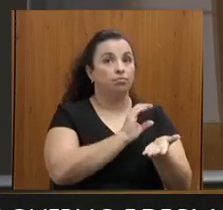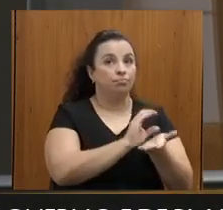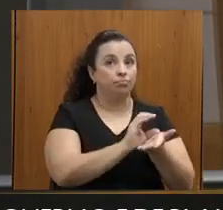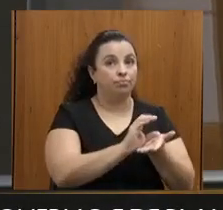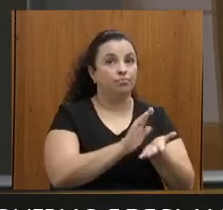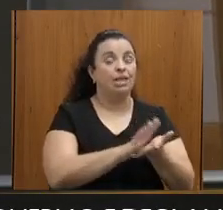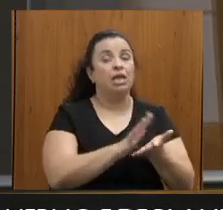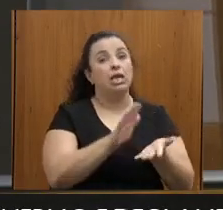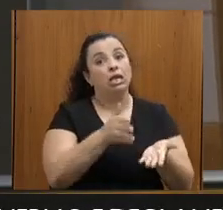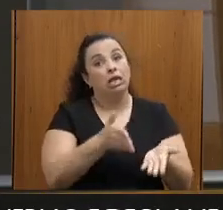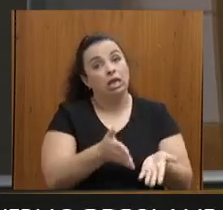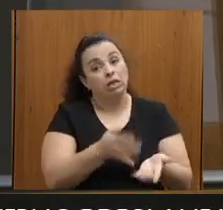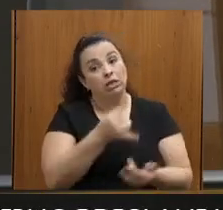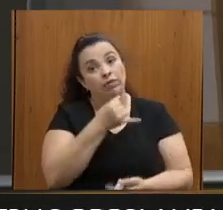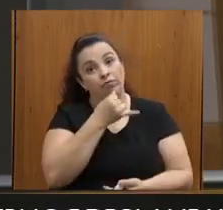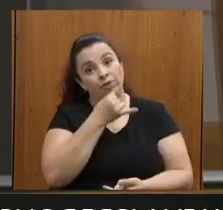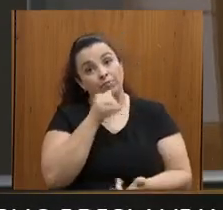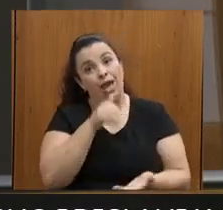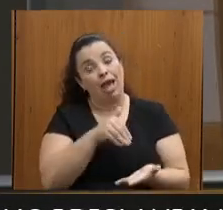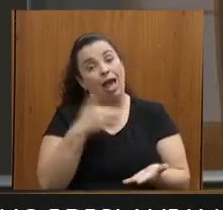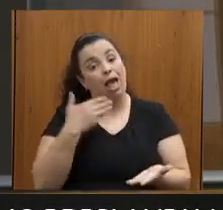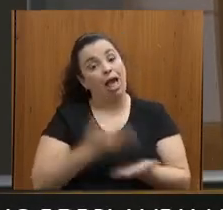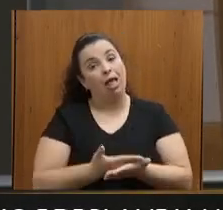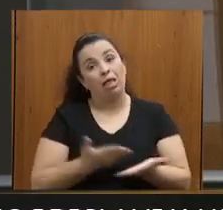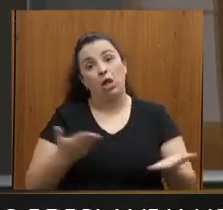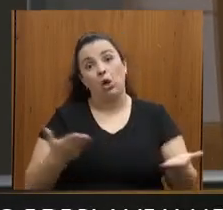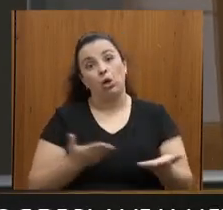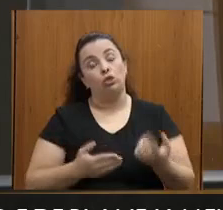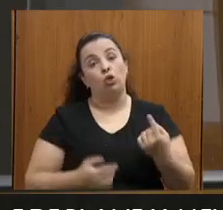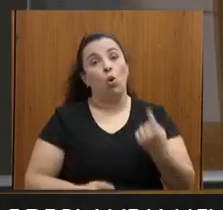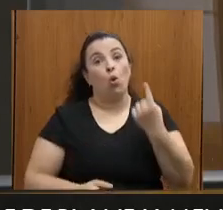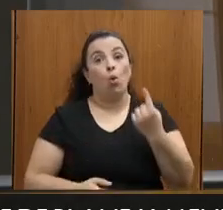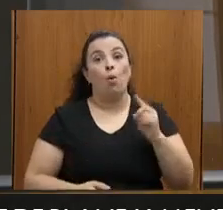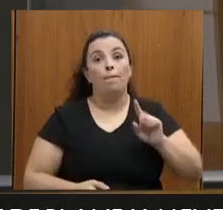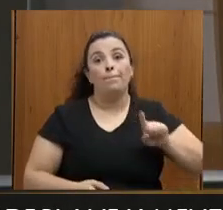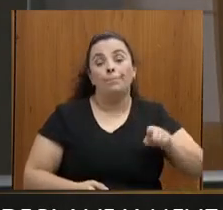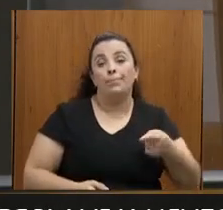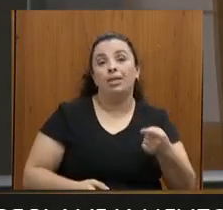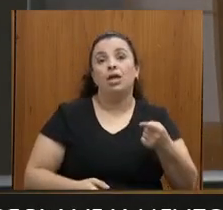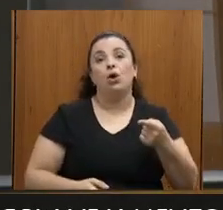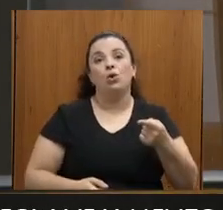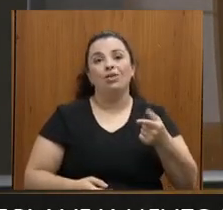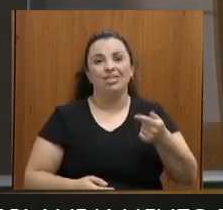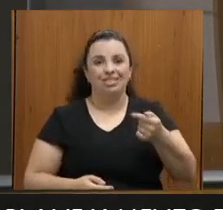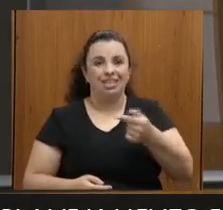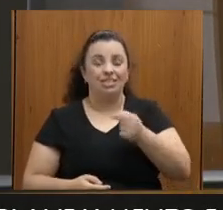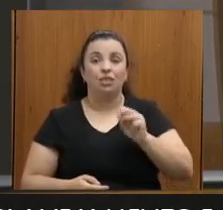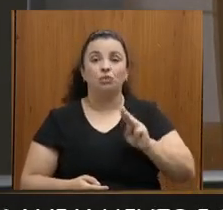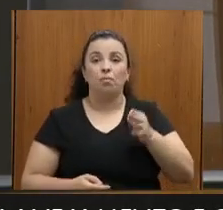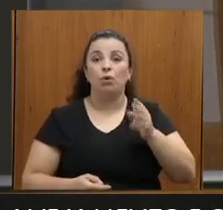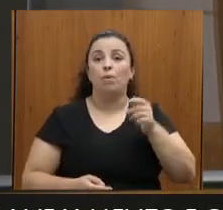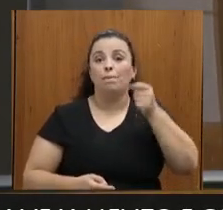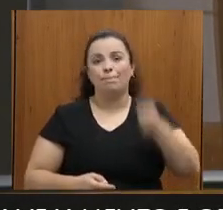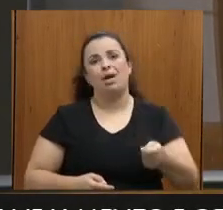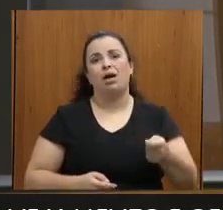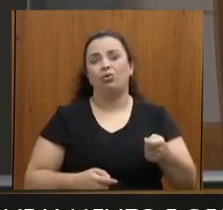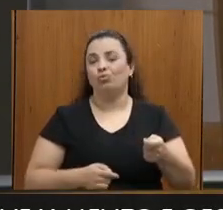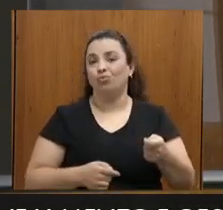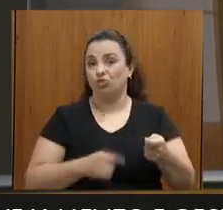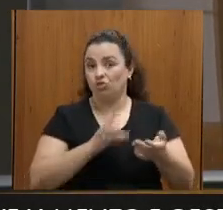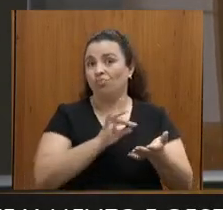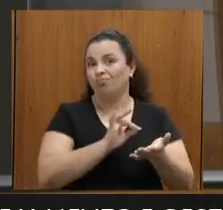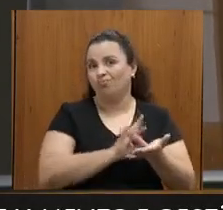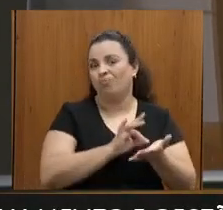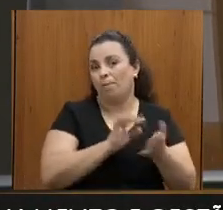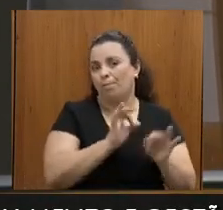infelizmente, até agora, só 1 milhão e 700 que foram efetivamente pagos. Então, eu queria que